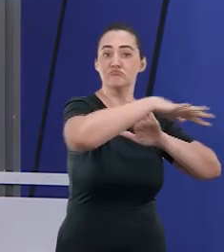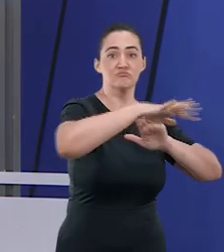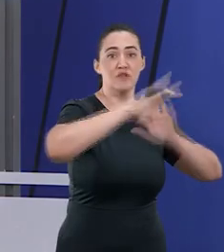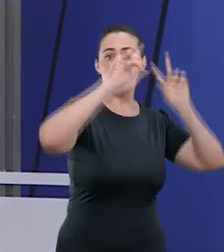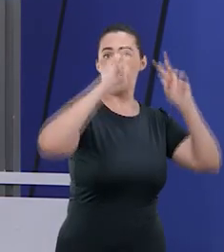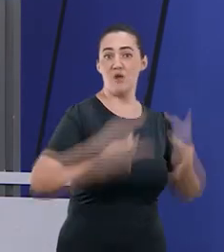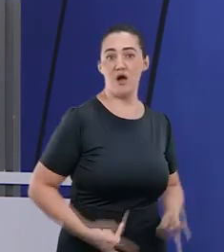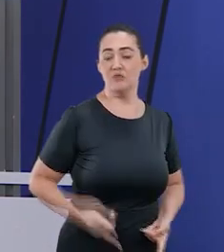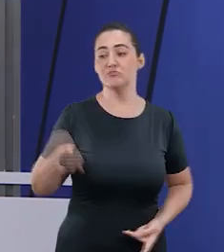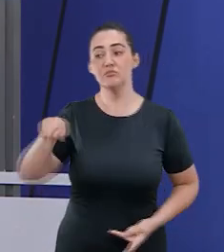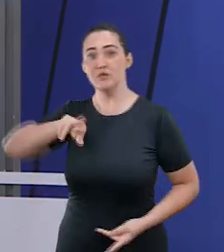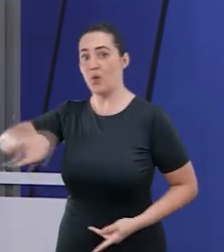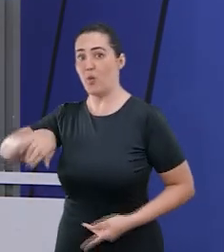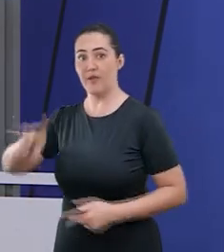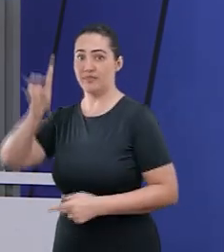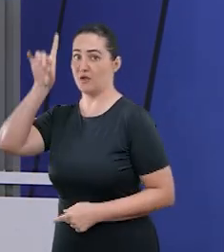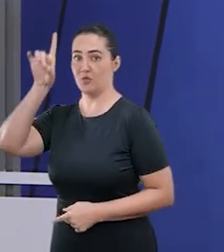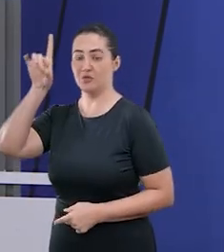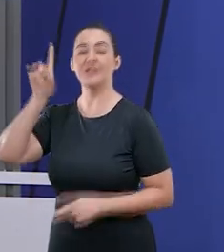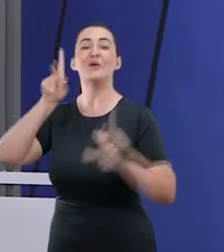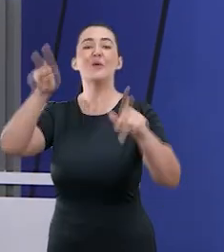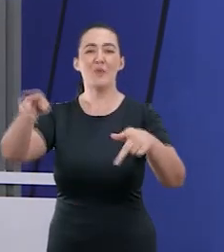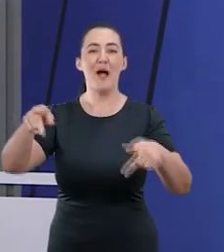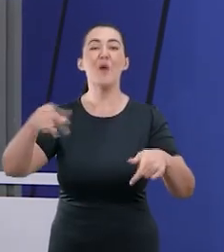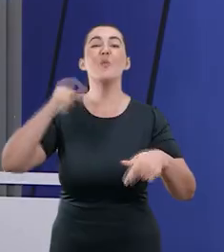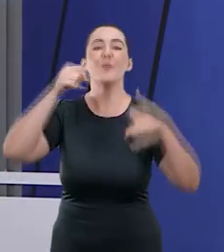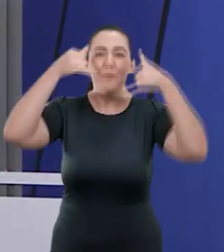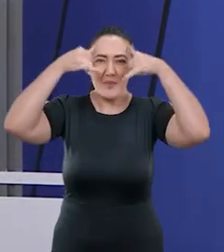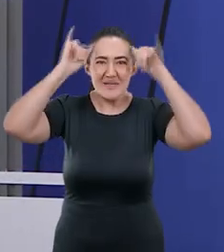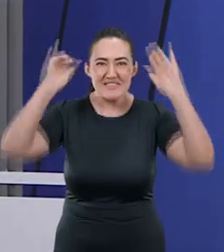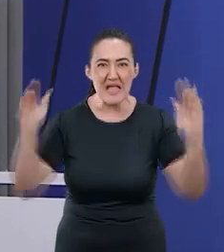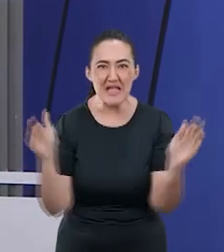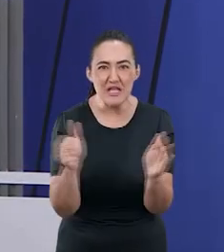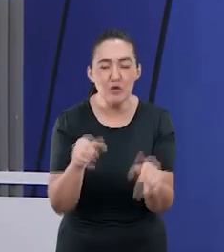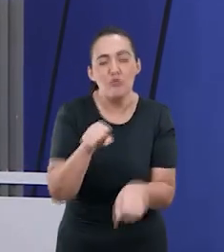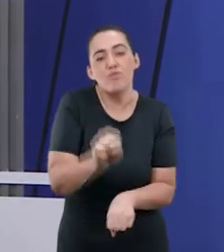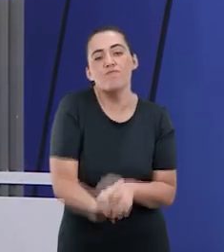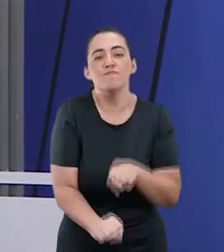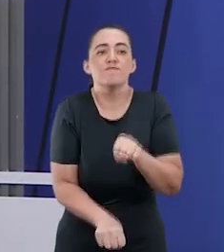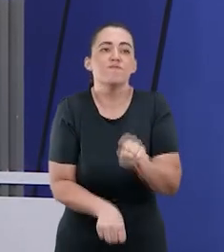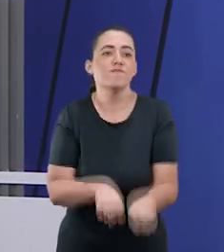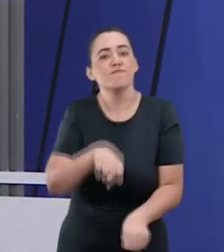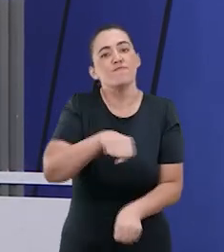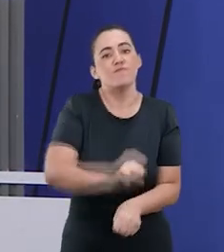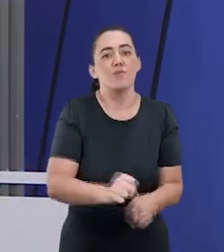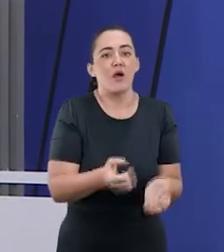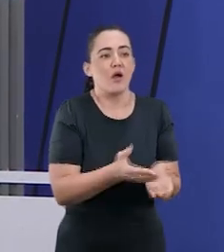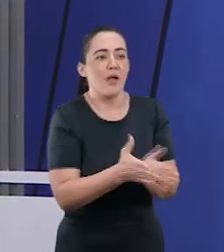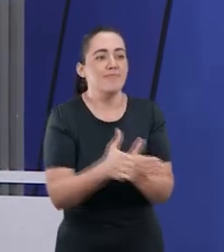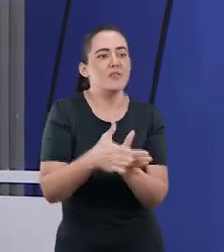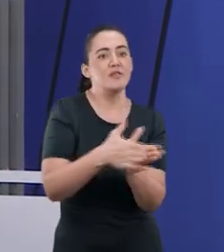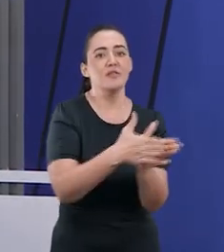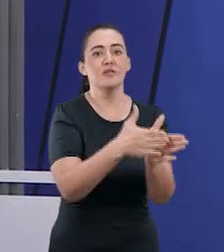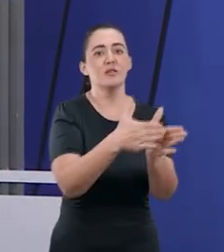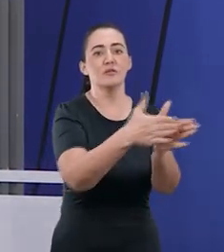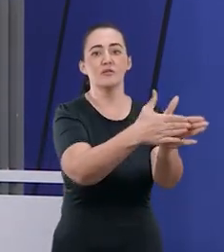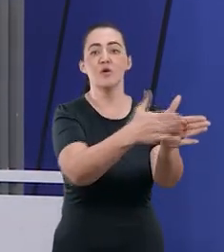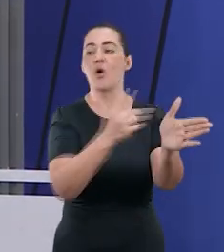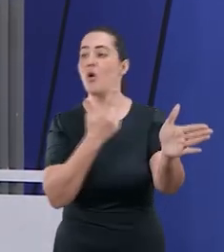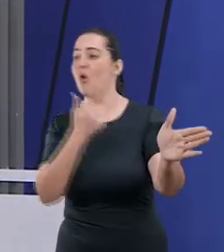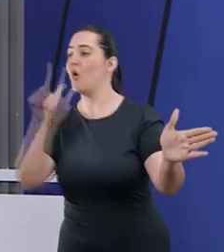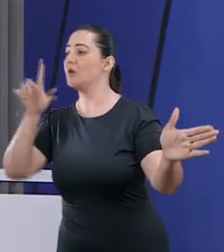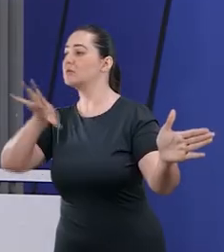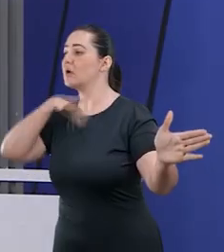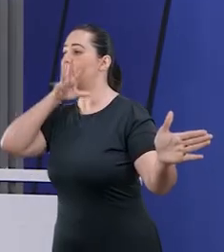caminhozinho, subindo o caminhozinho, fala, por que você vai para lá? Não sei, porque um dia um bezerro foi para cá e marcou o caminho desse sentido. Na